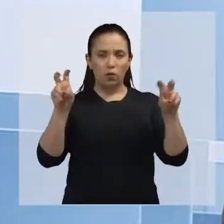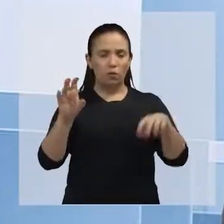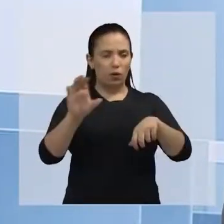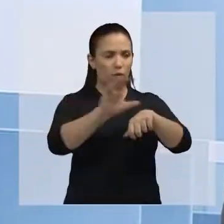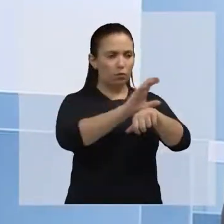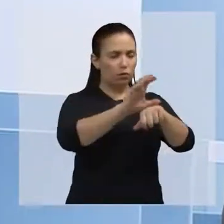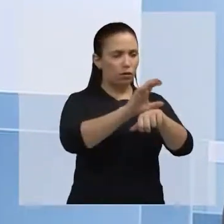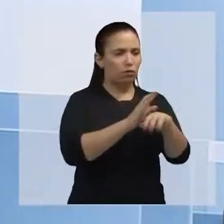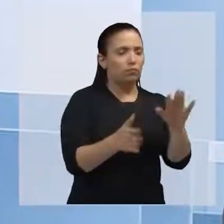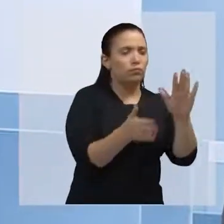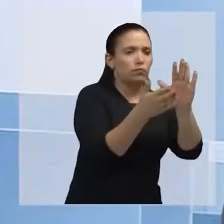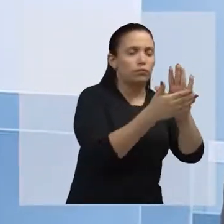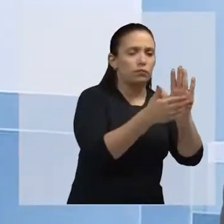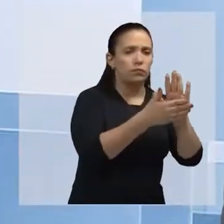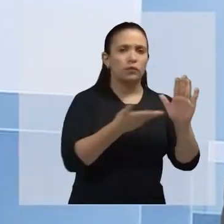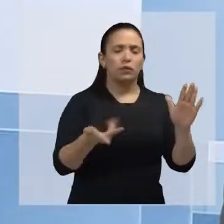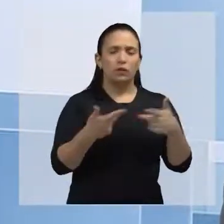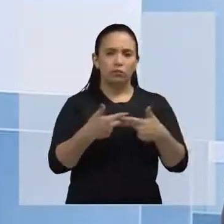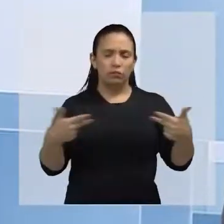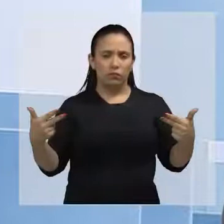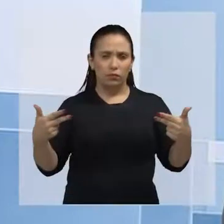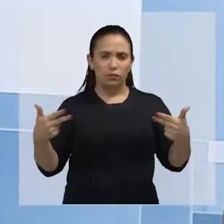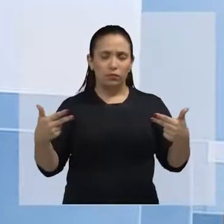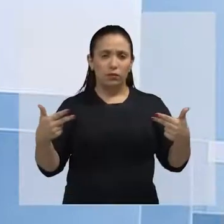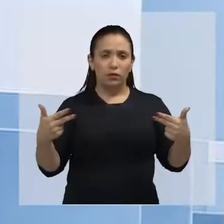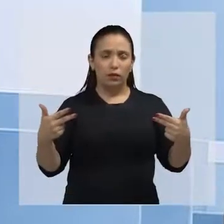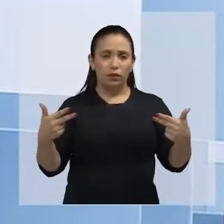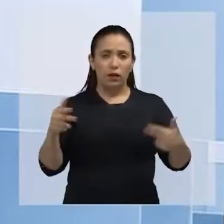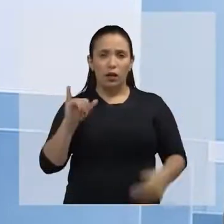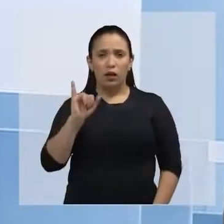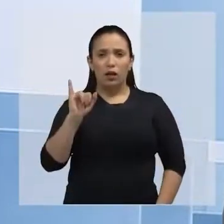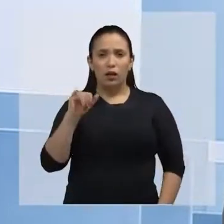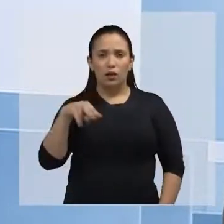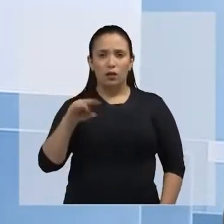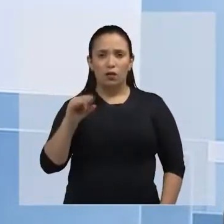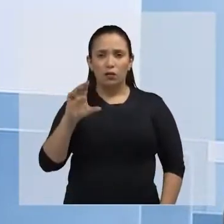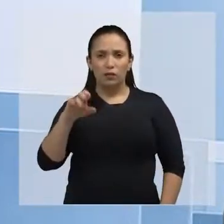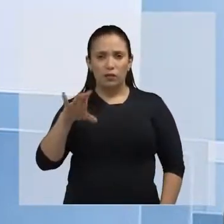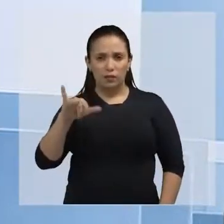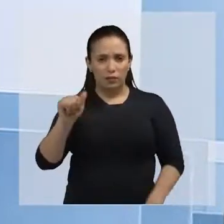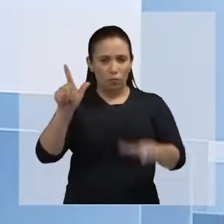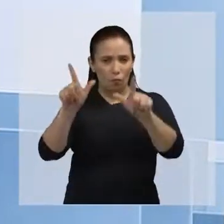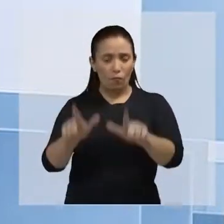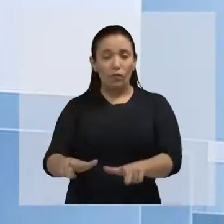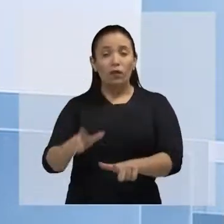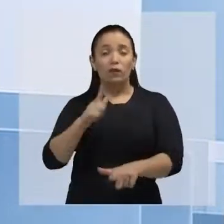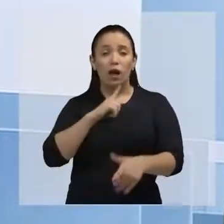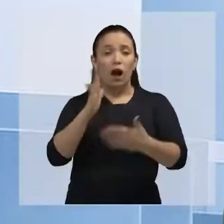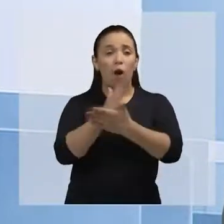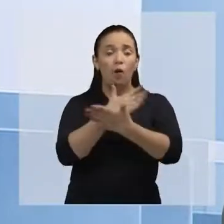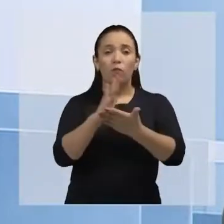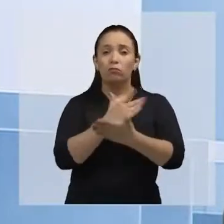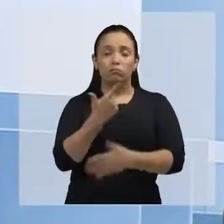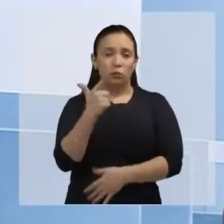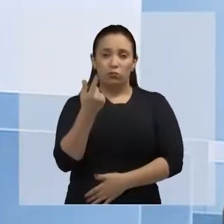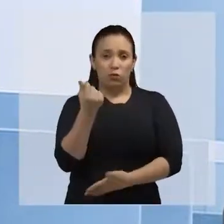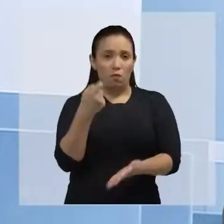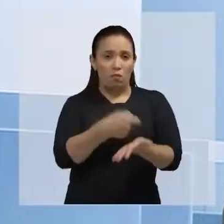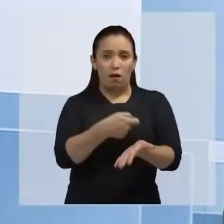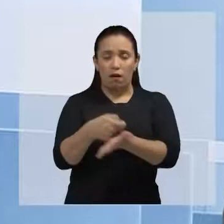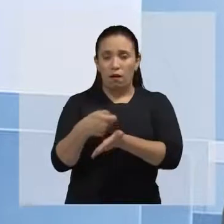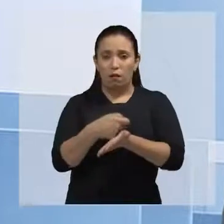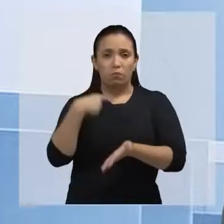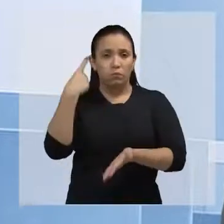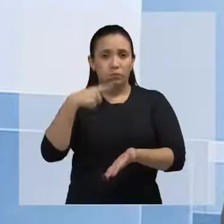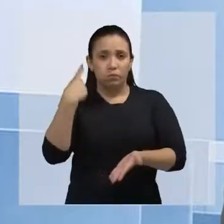e está sendo destruída a presunção da inocência. Onde está a presunção da inocência de quem não tem dinheiro para pagar os recursos? De